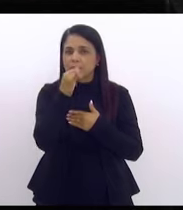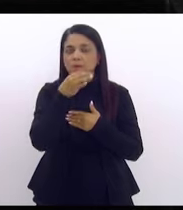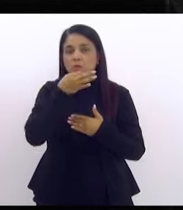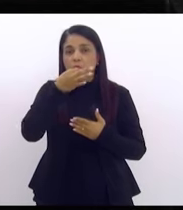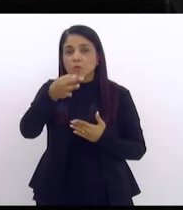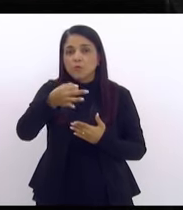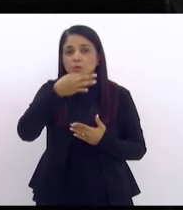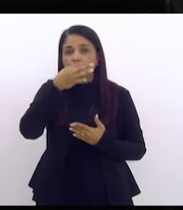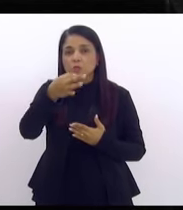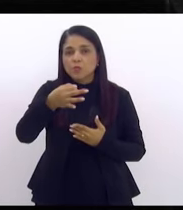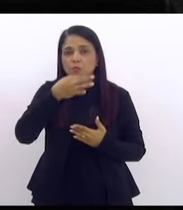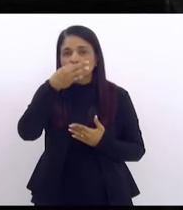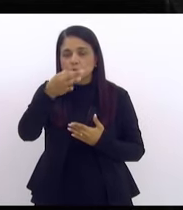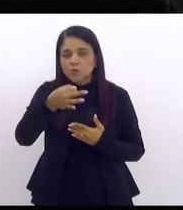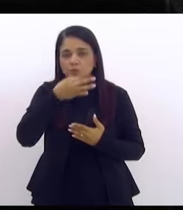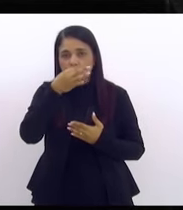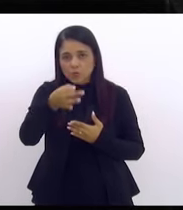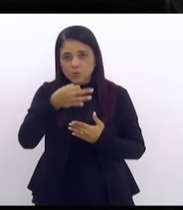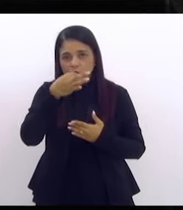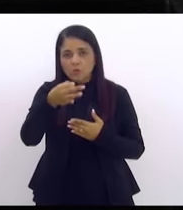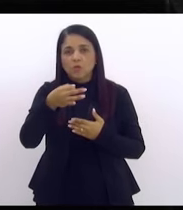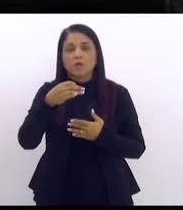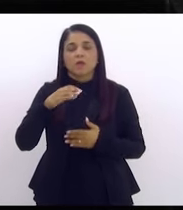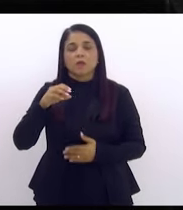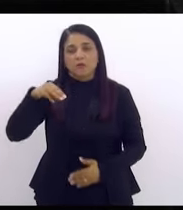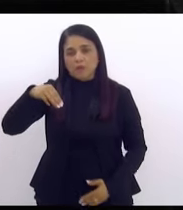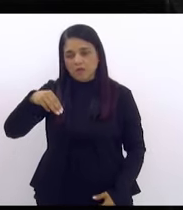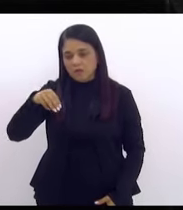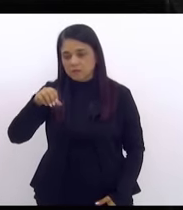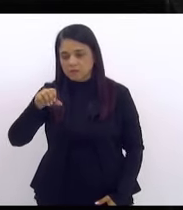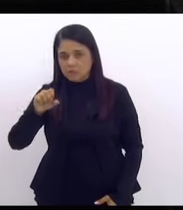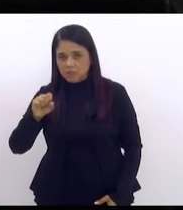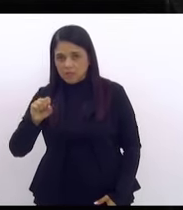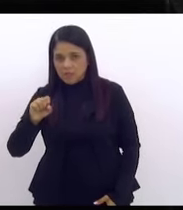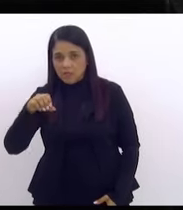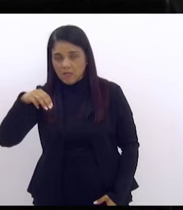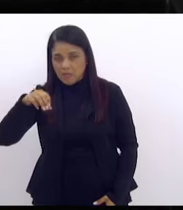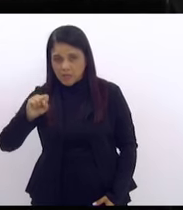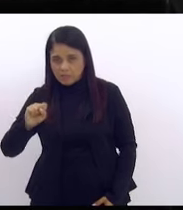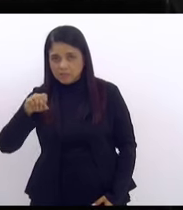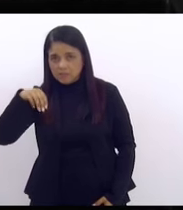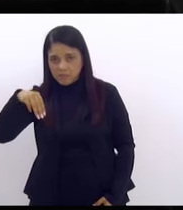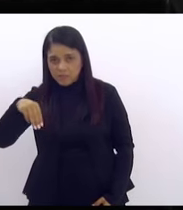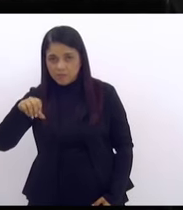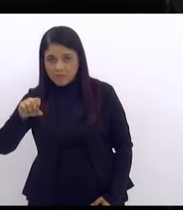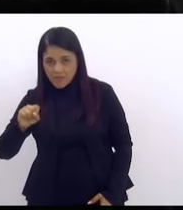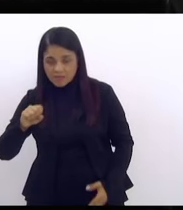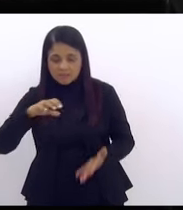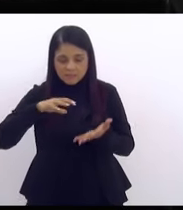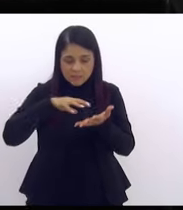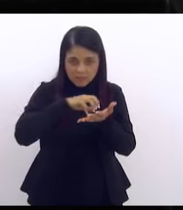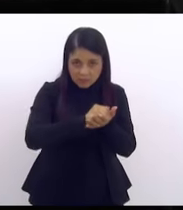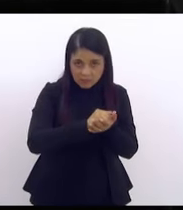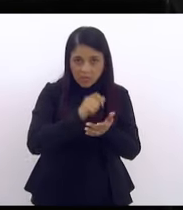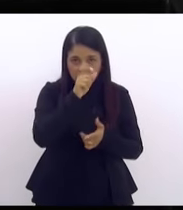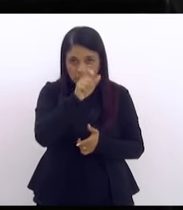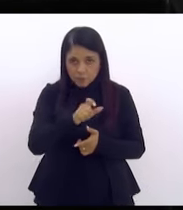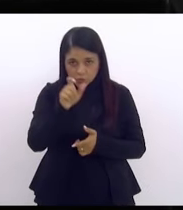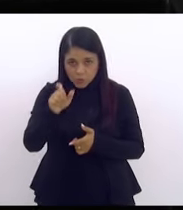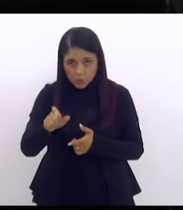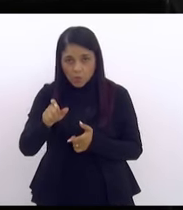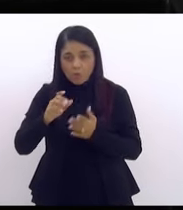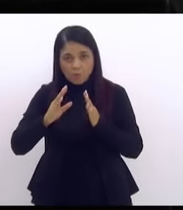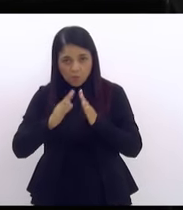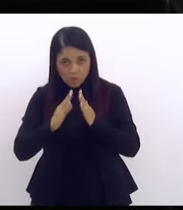existem, à mensagem do SMS, que só chega para o morador que é cadastrado, e esse sistema